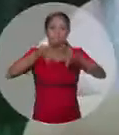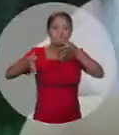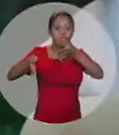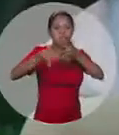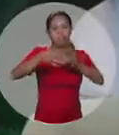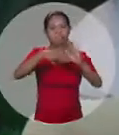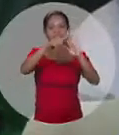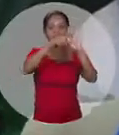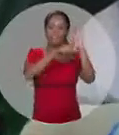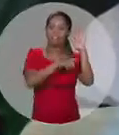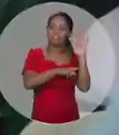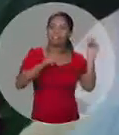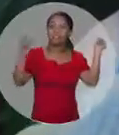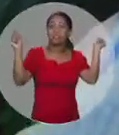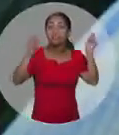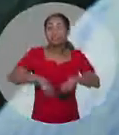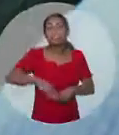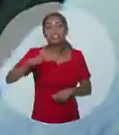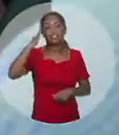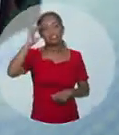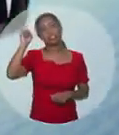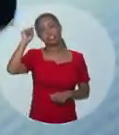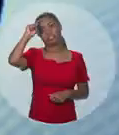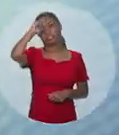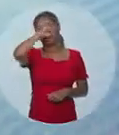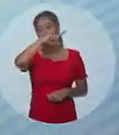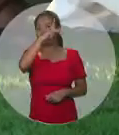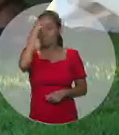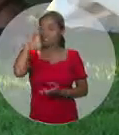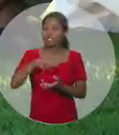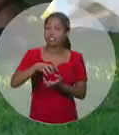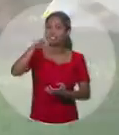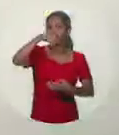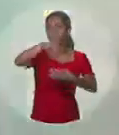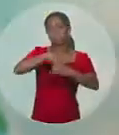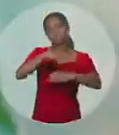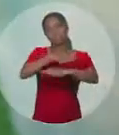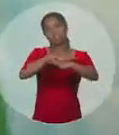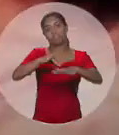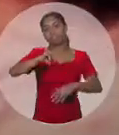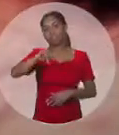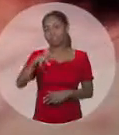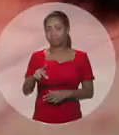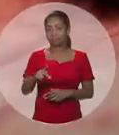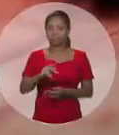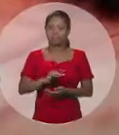discutir uma política que possa compreender os desafios da pessoa idosa na cidade de João Pessoa.